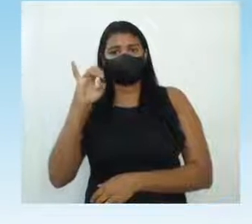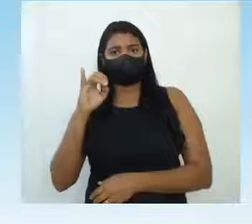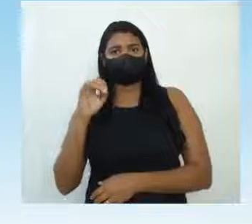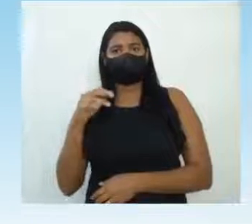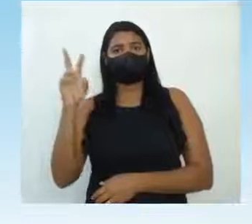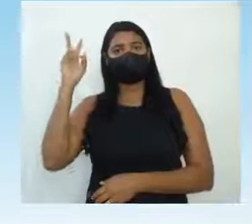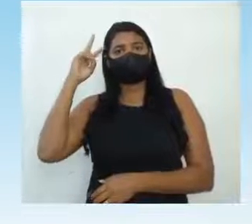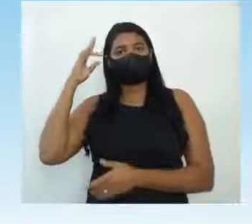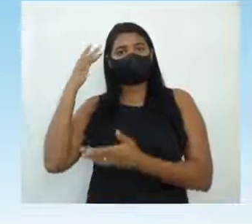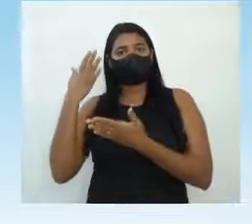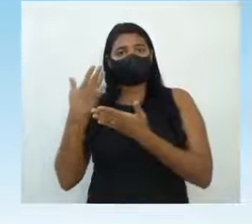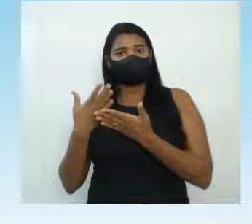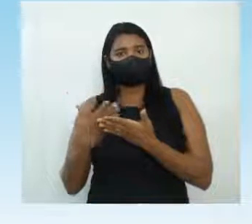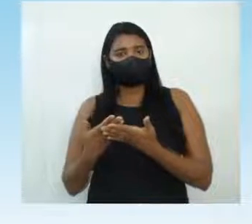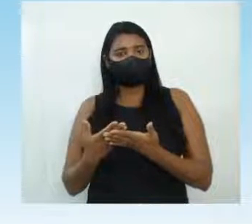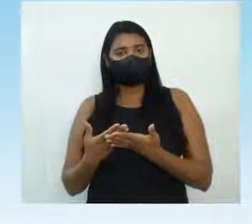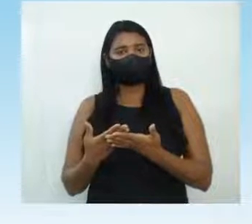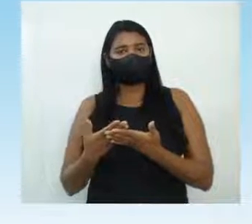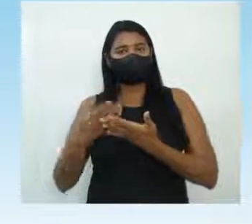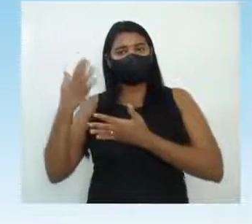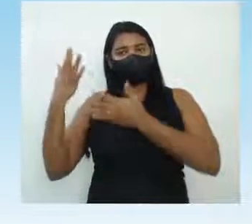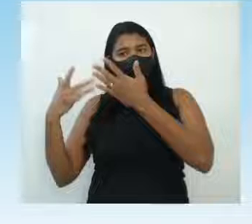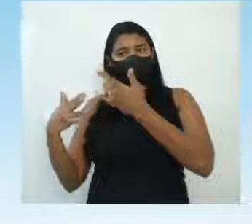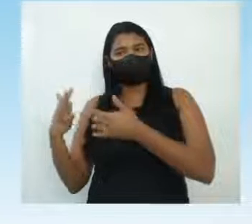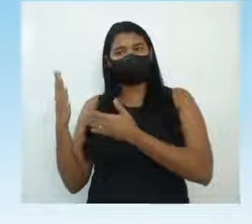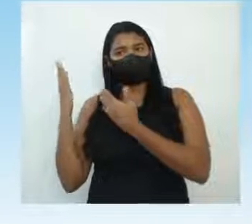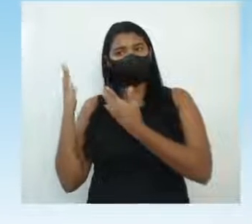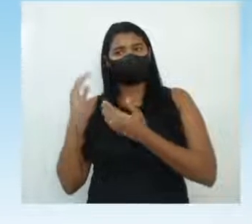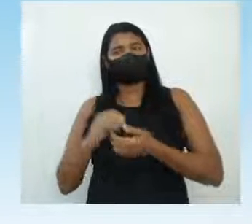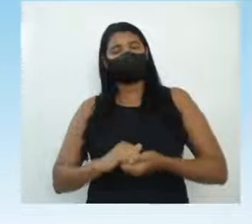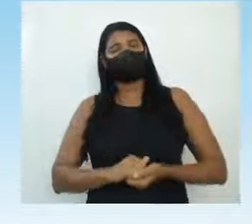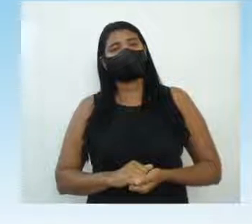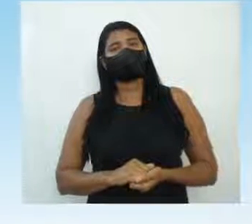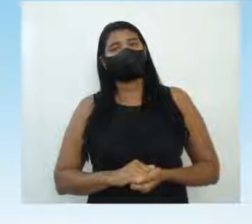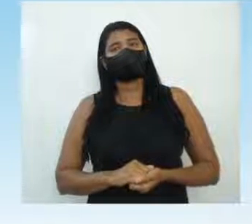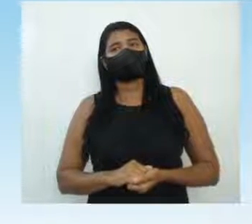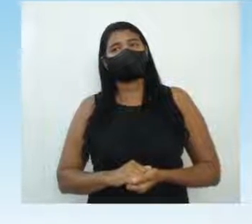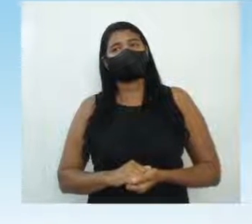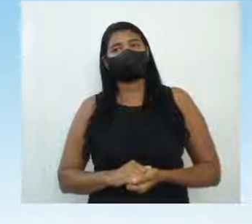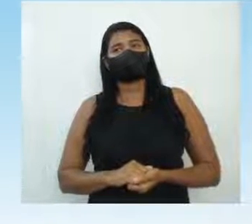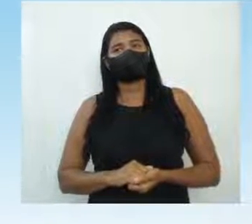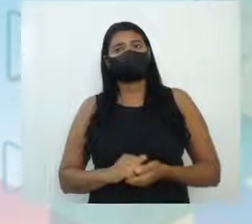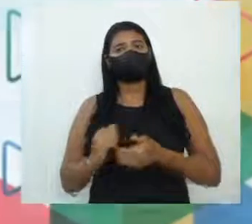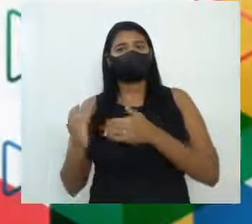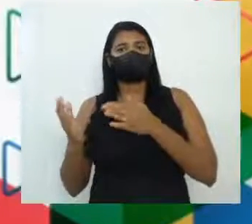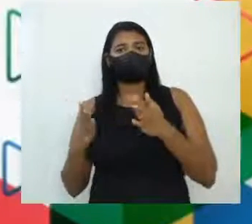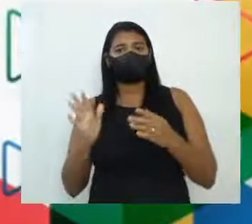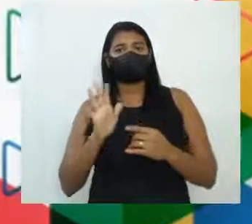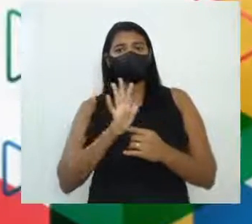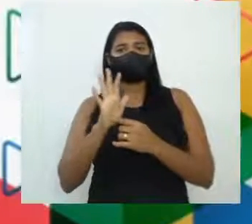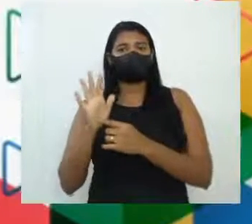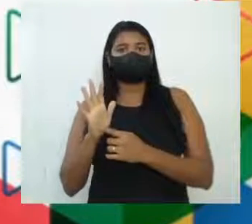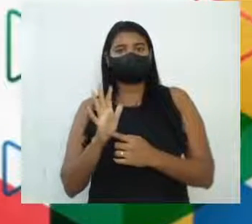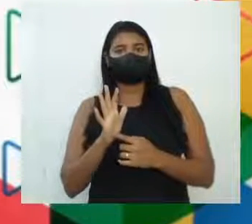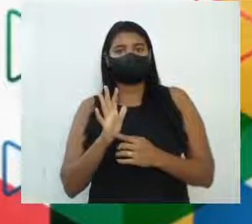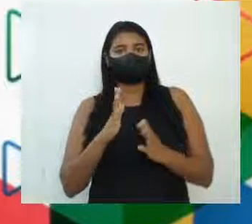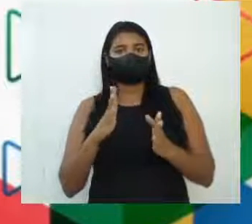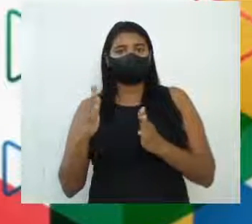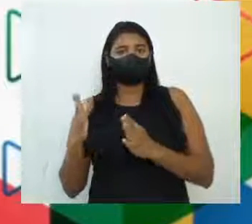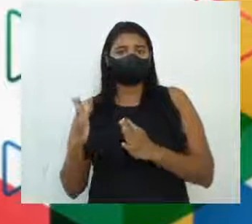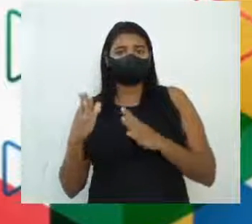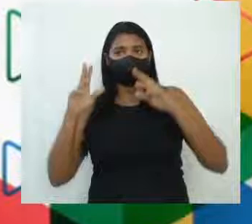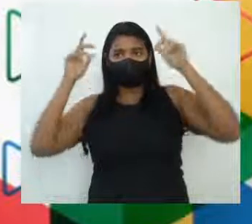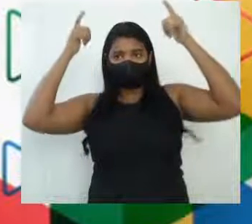todos esses balés, eles sempre estão contando algumas histórias. Encenada em 4 atos, a peça conta a história de uma